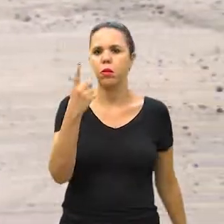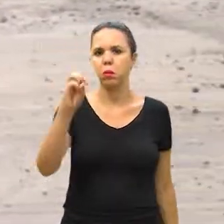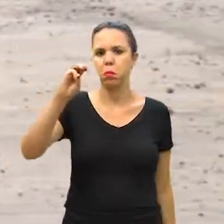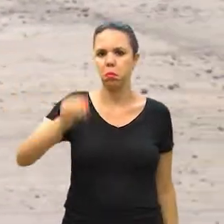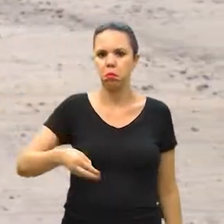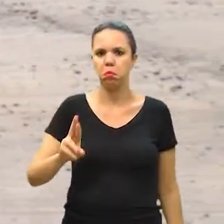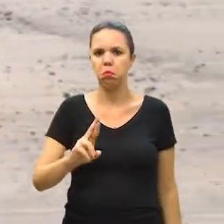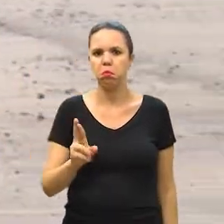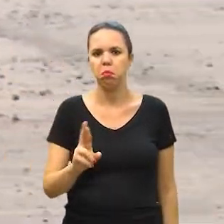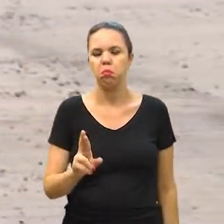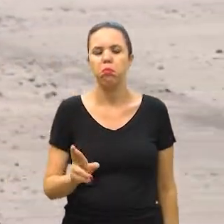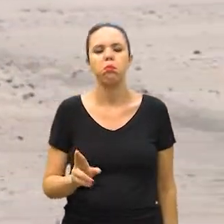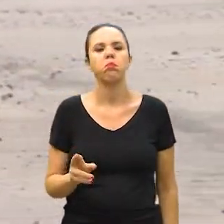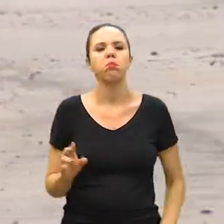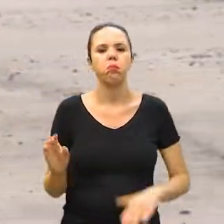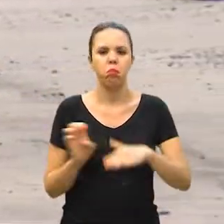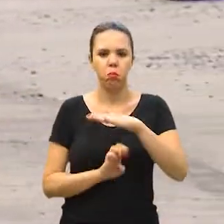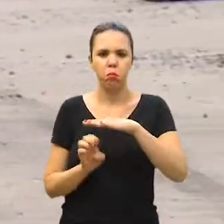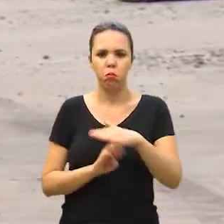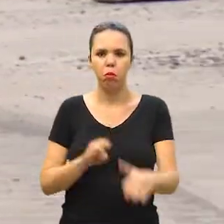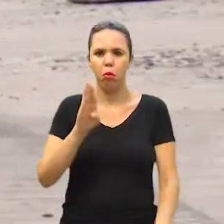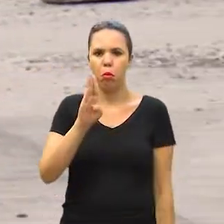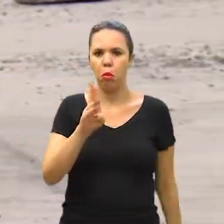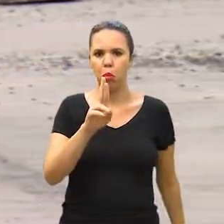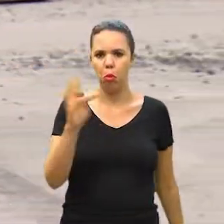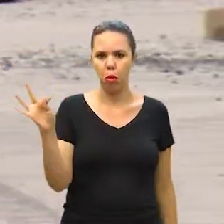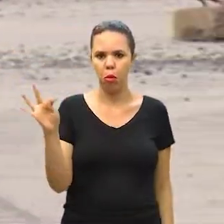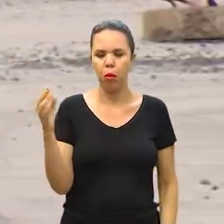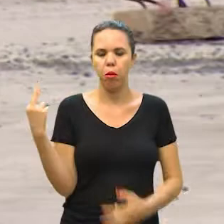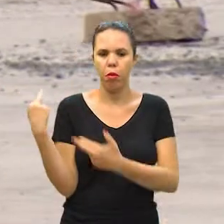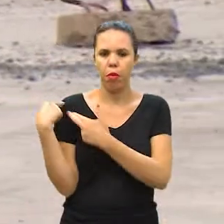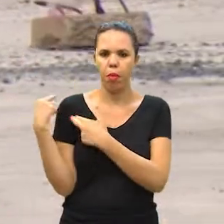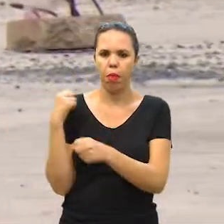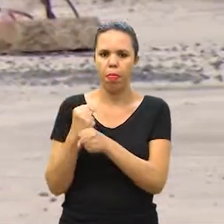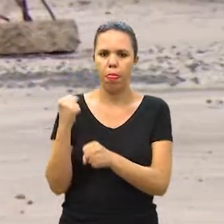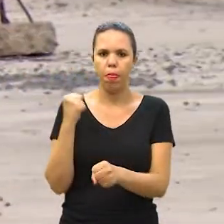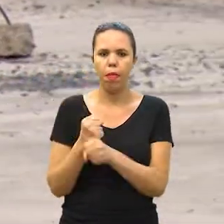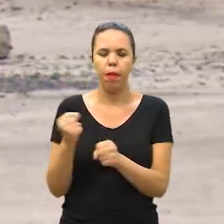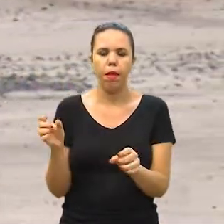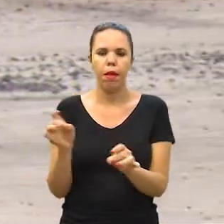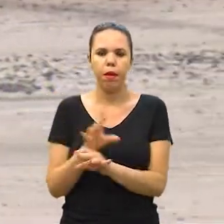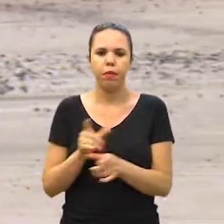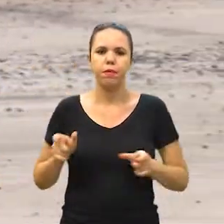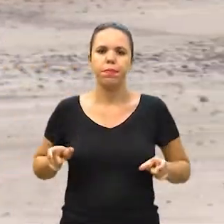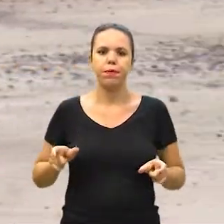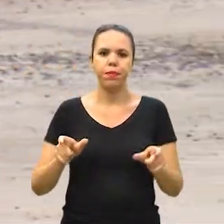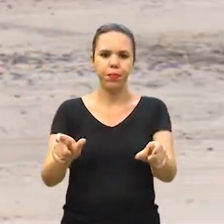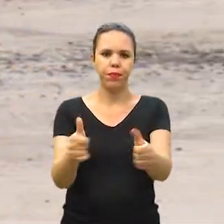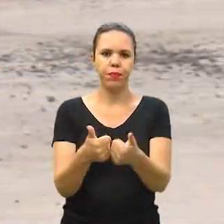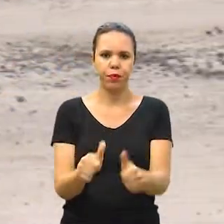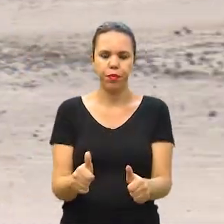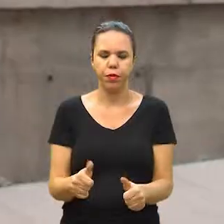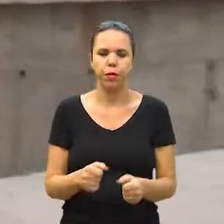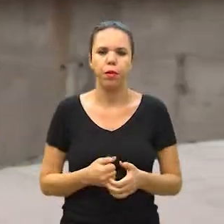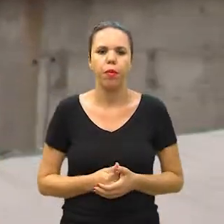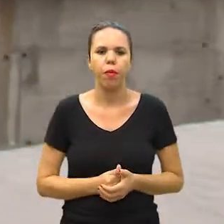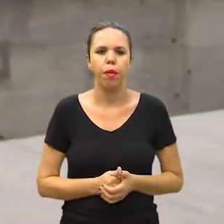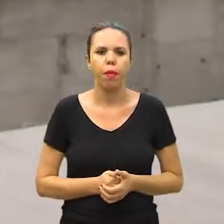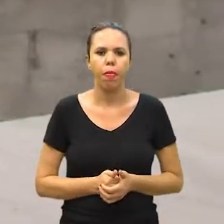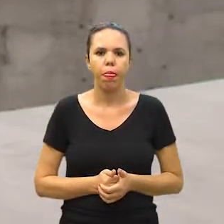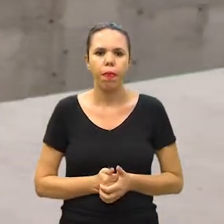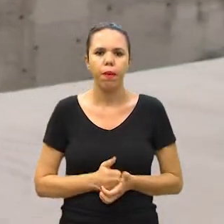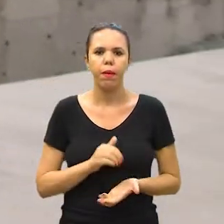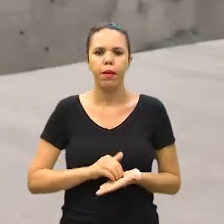de R$10 milhões ao consórcio BRT, que é responsável pela construção dos corredores de ônibus do